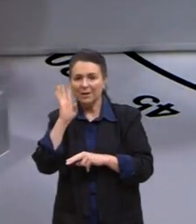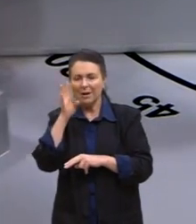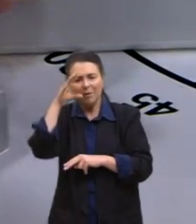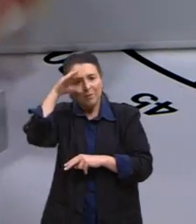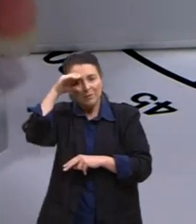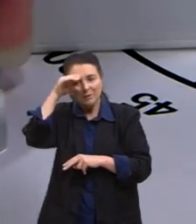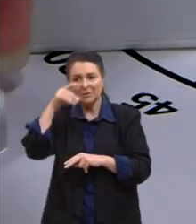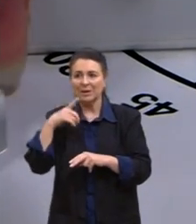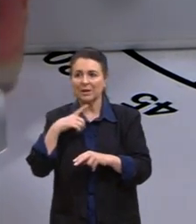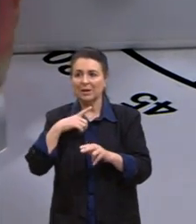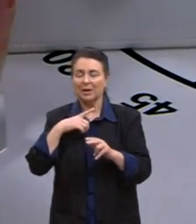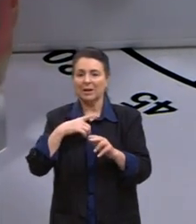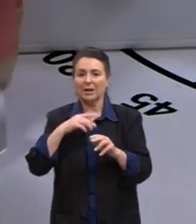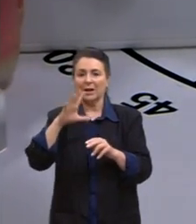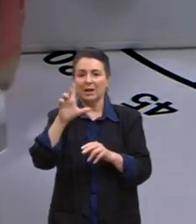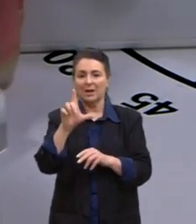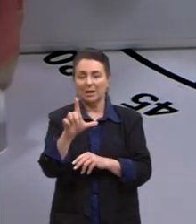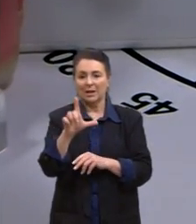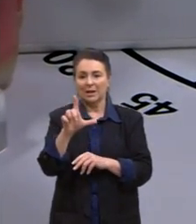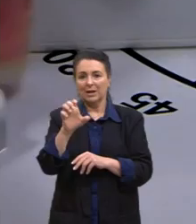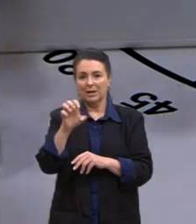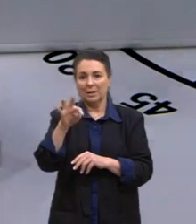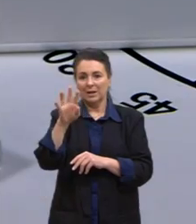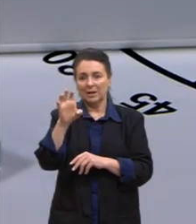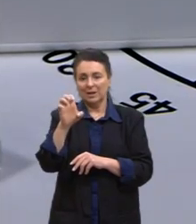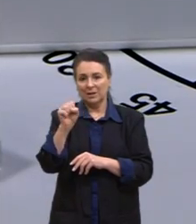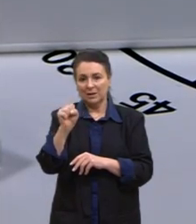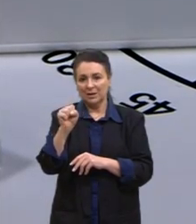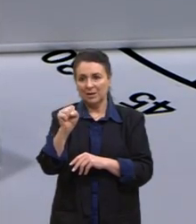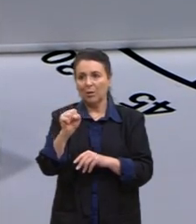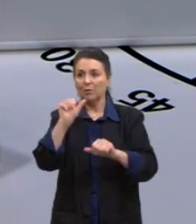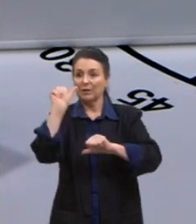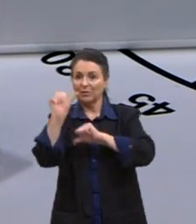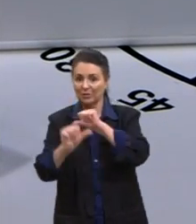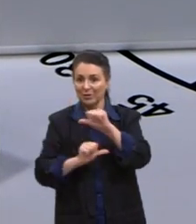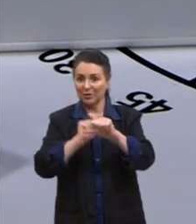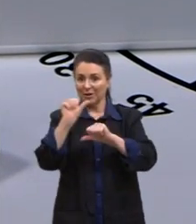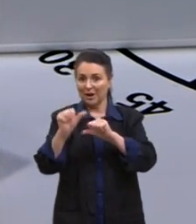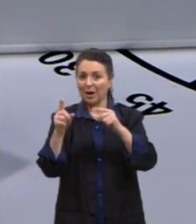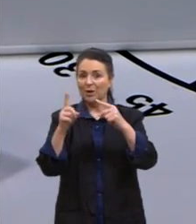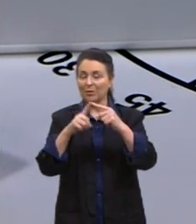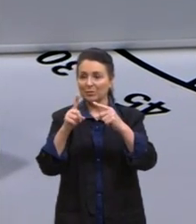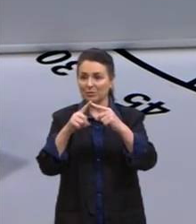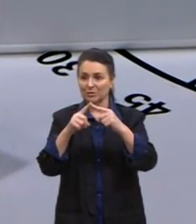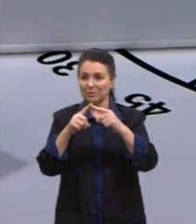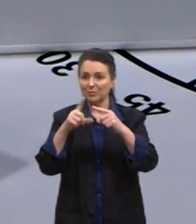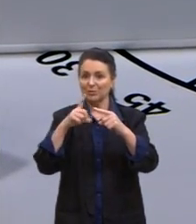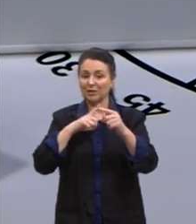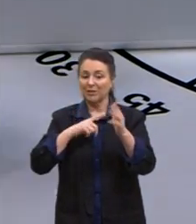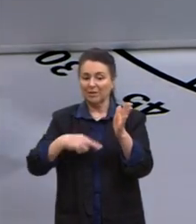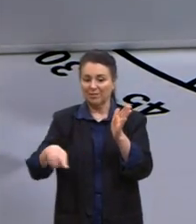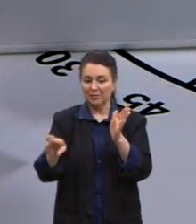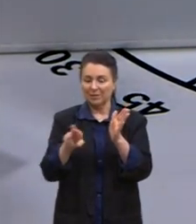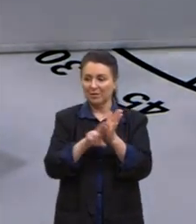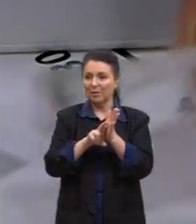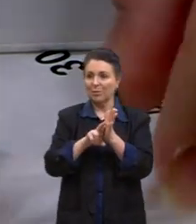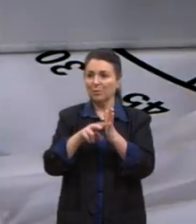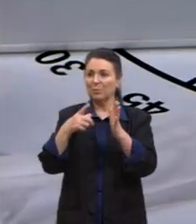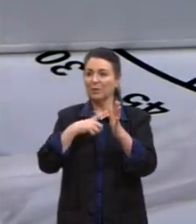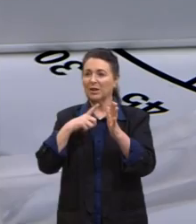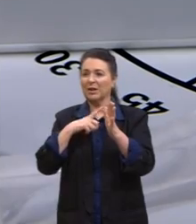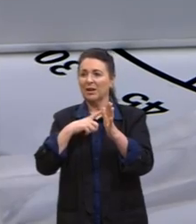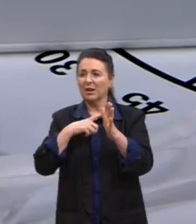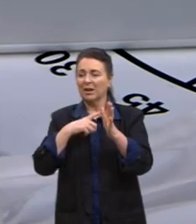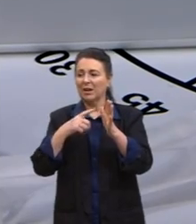a nossa lente divergente certo vai ter uma certa refração já vai abrir mas aqui